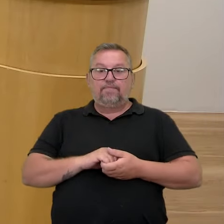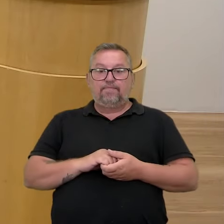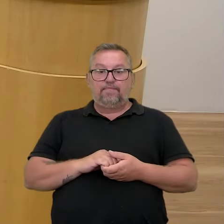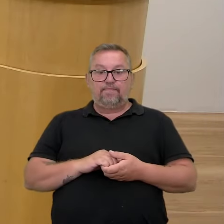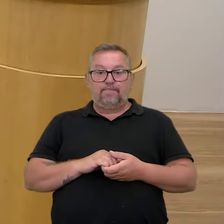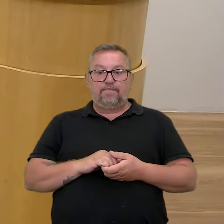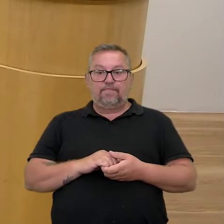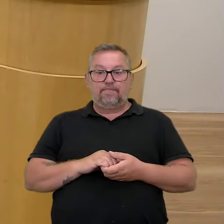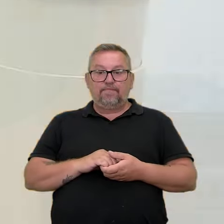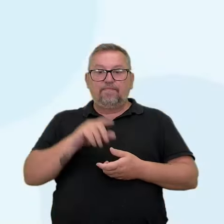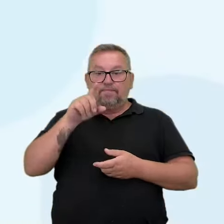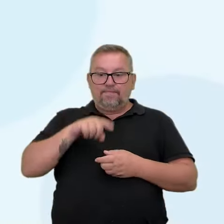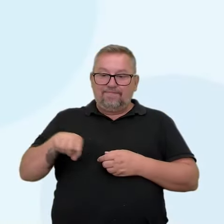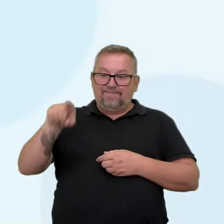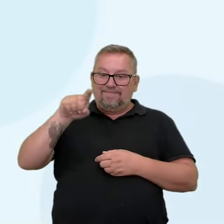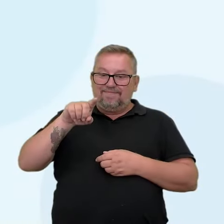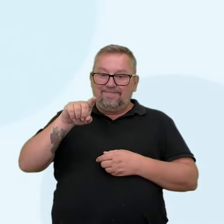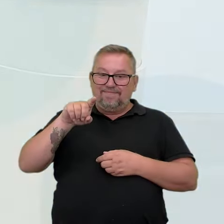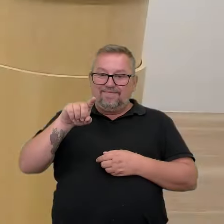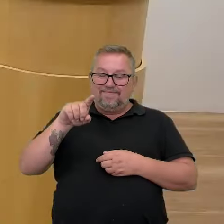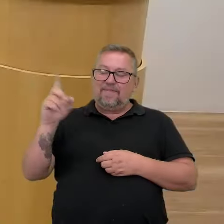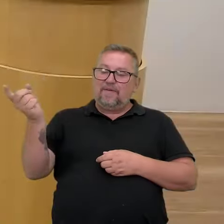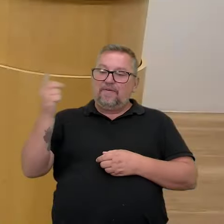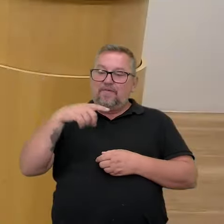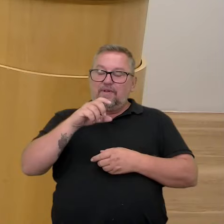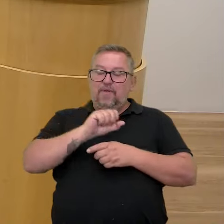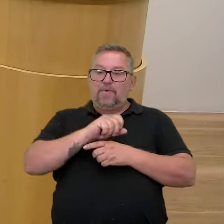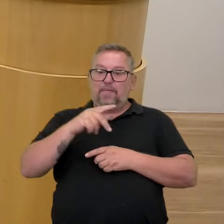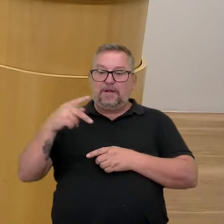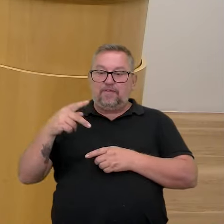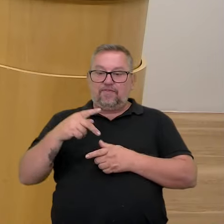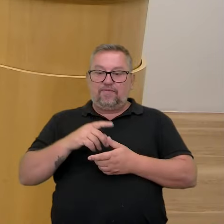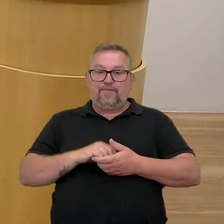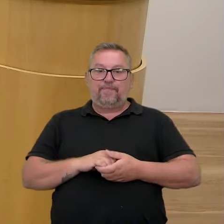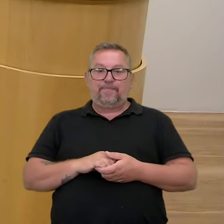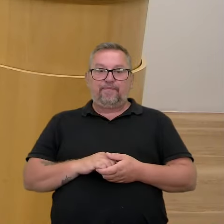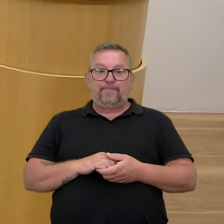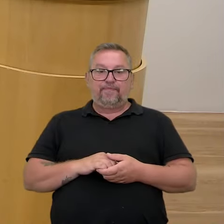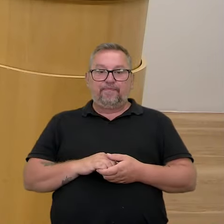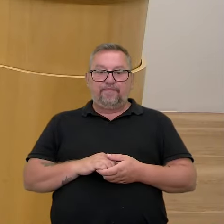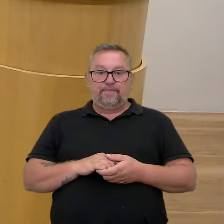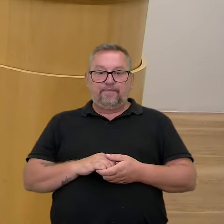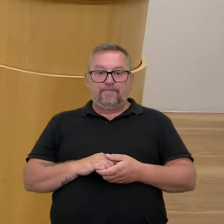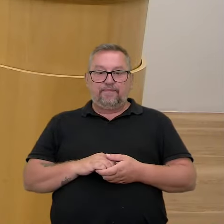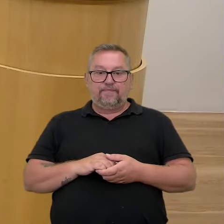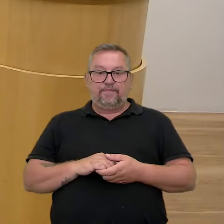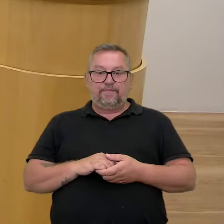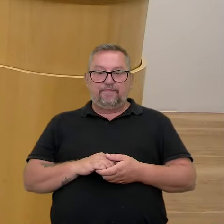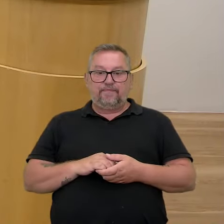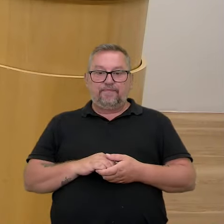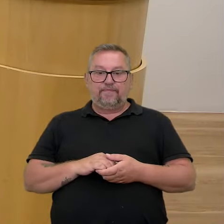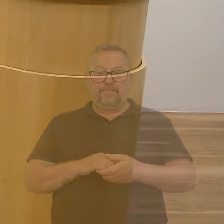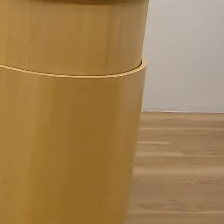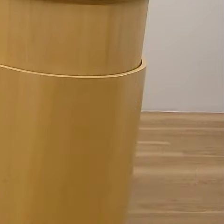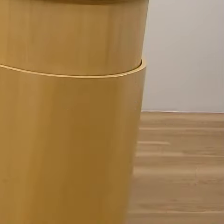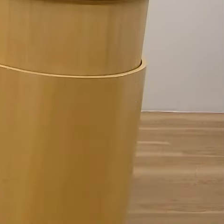Vamos Agora, rodar a nesse vinheta. Quem está na televisão, venha para o aplicativo. Até daqui a pouco para quem fica. Falou.